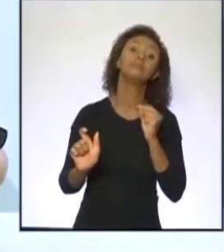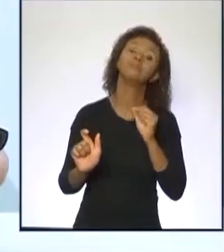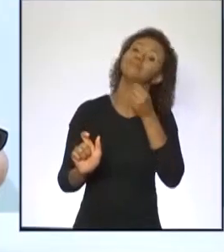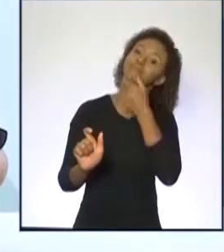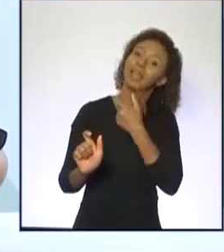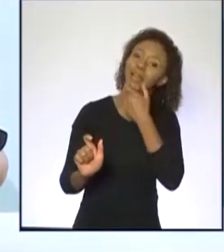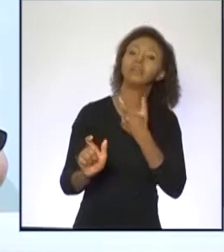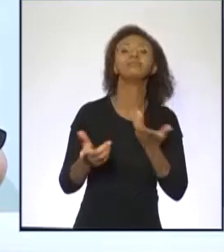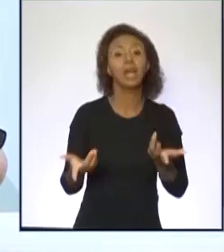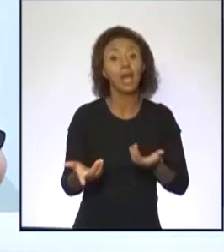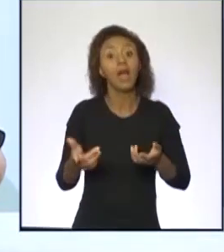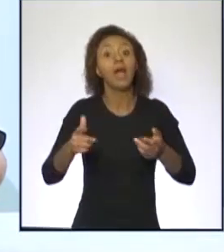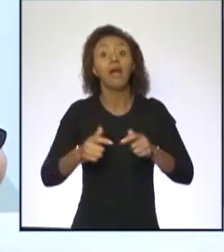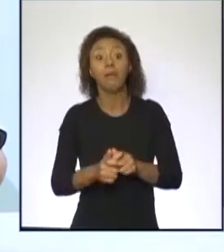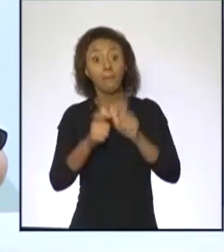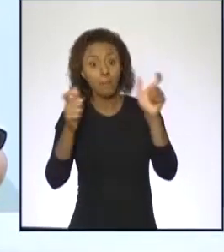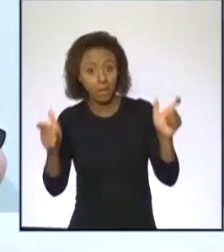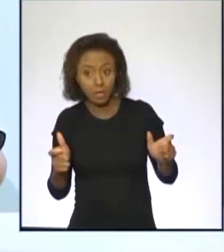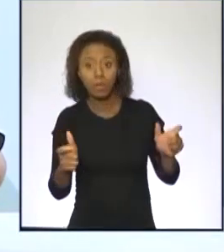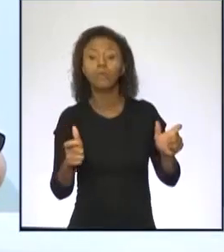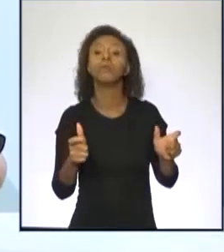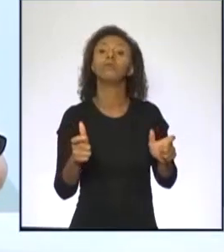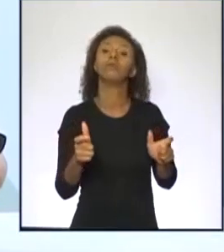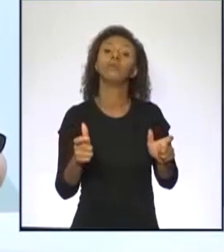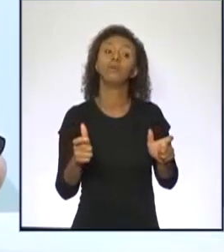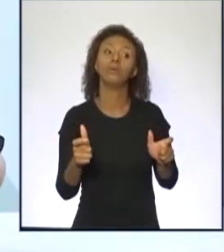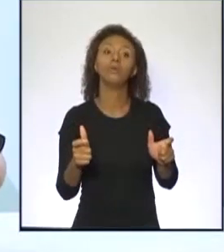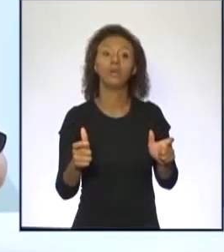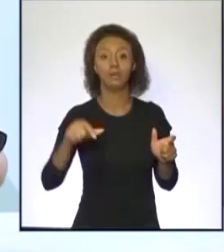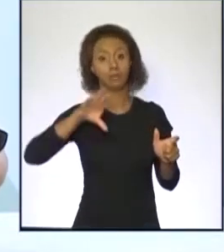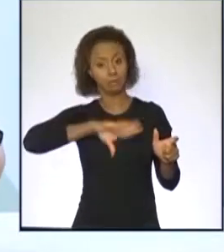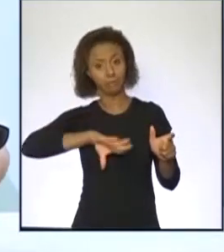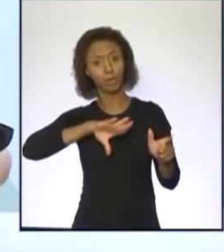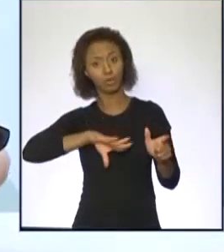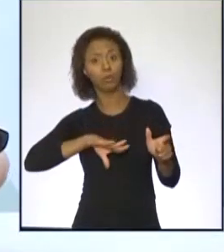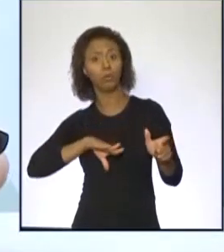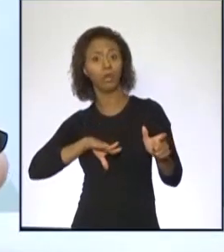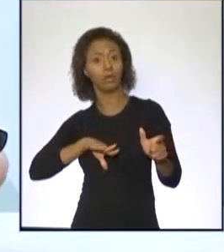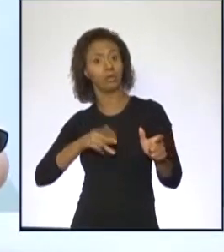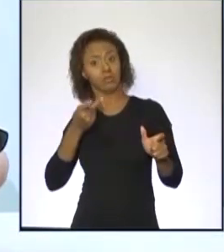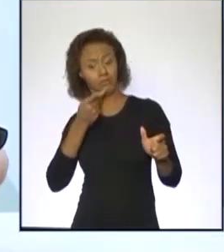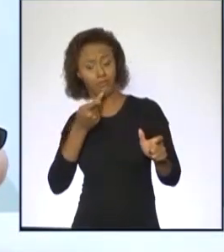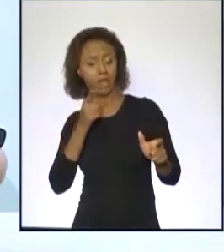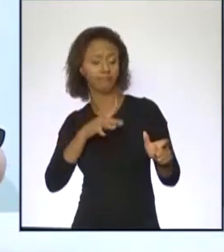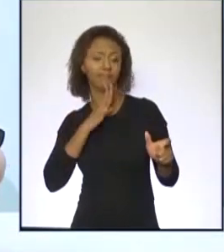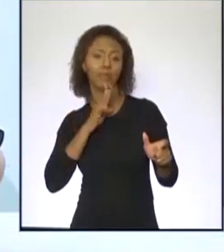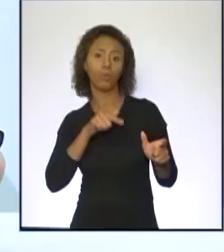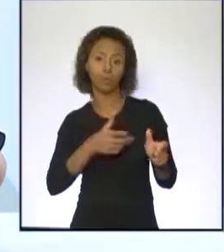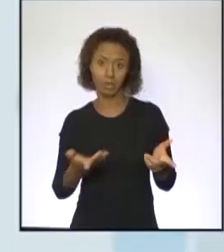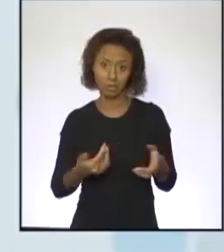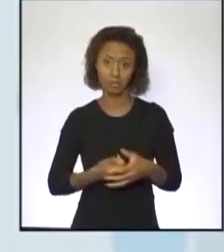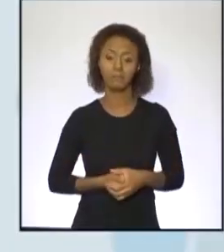conhecidas também muito conhecidas. No nosso português. Sim, com certeza. Aí, olha só,